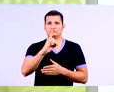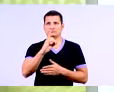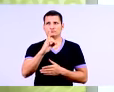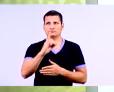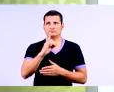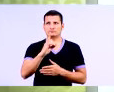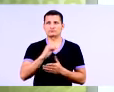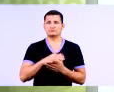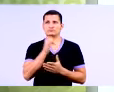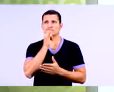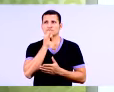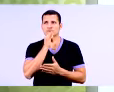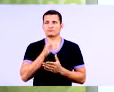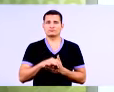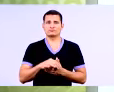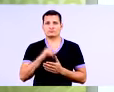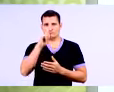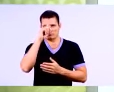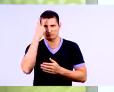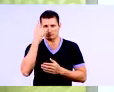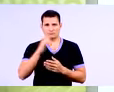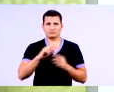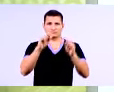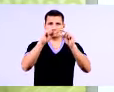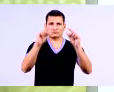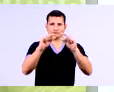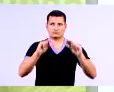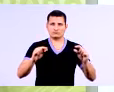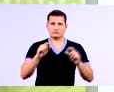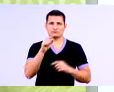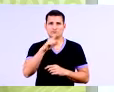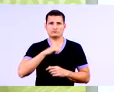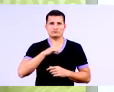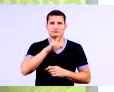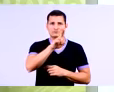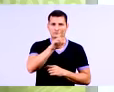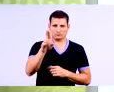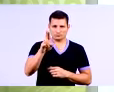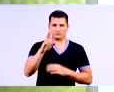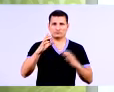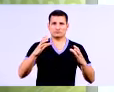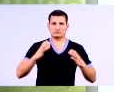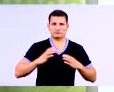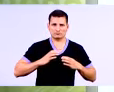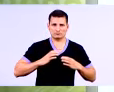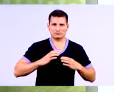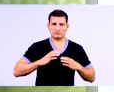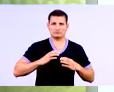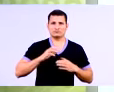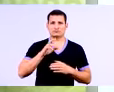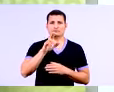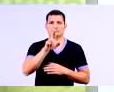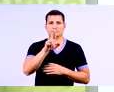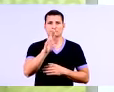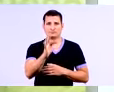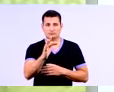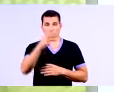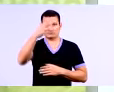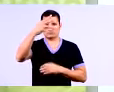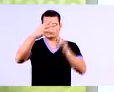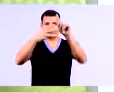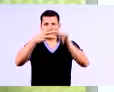Nós citamos o exemplo. Eu criei um formulário que tinha nome, cidade e UF. Esses três